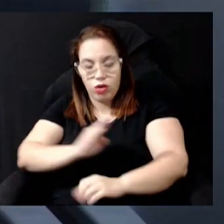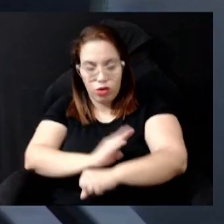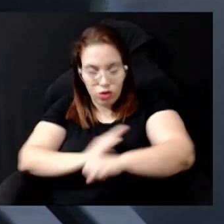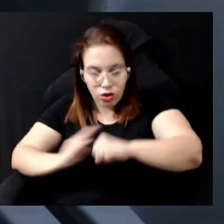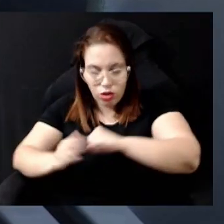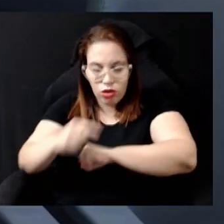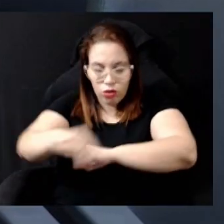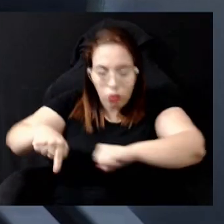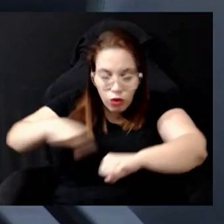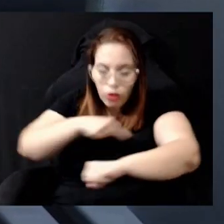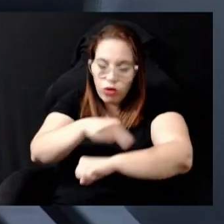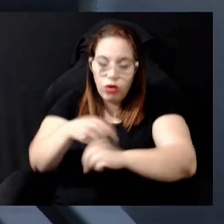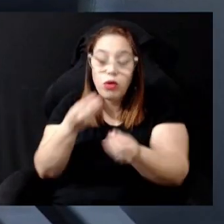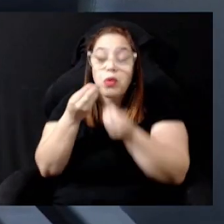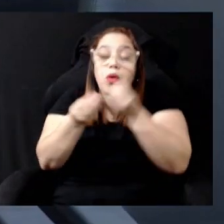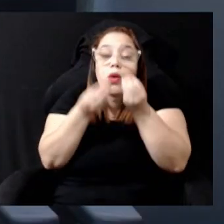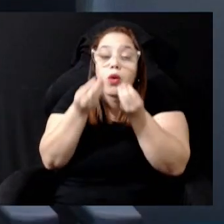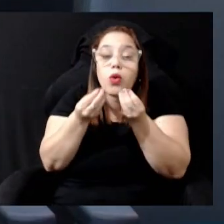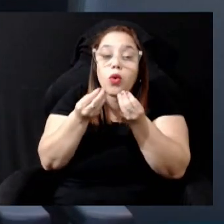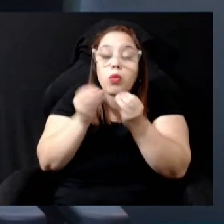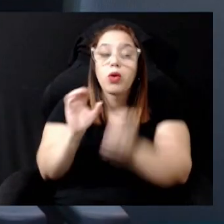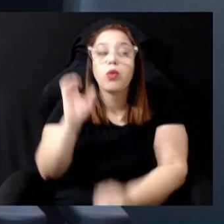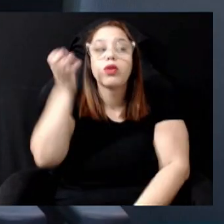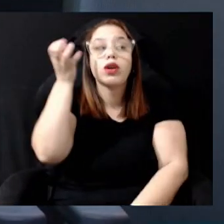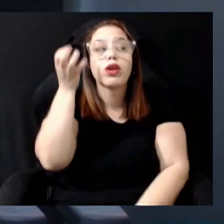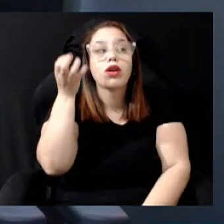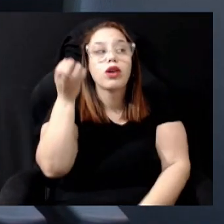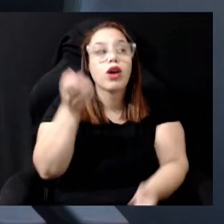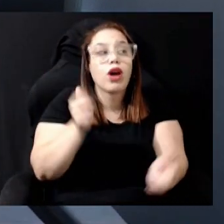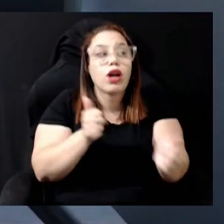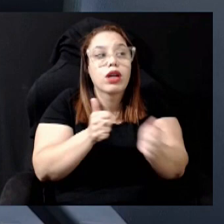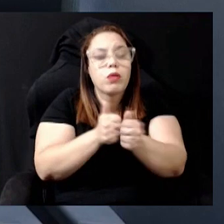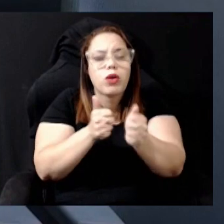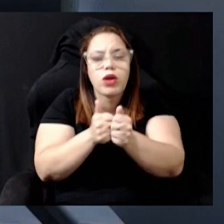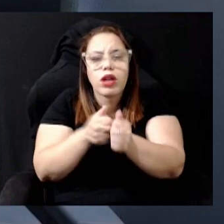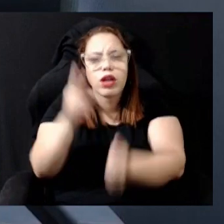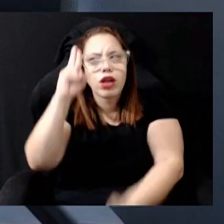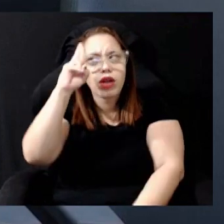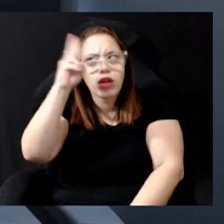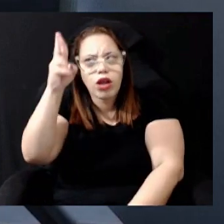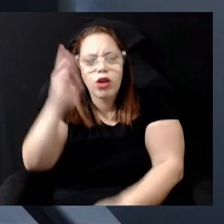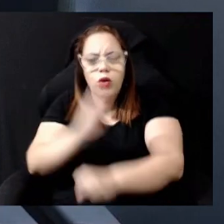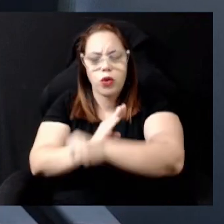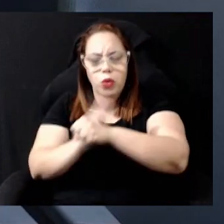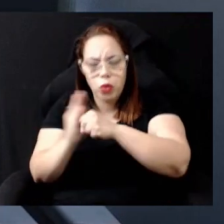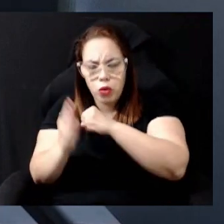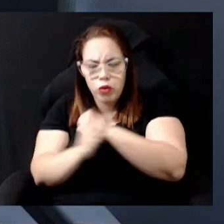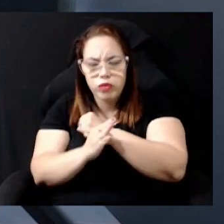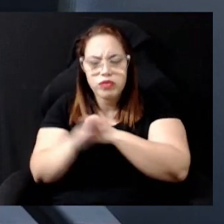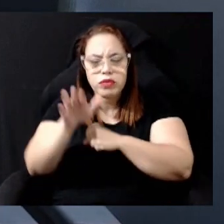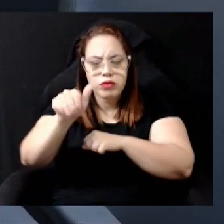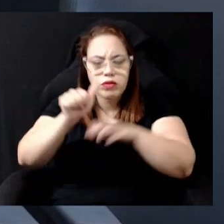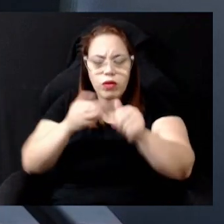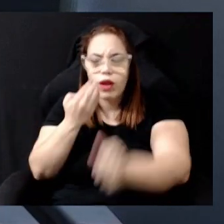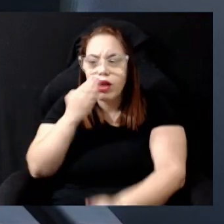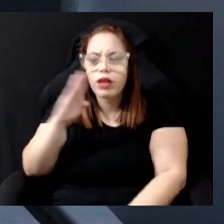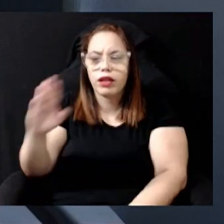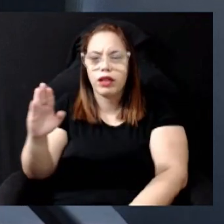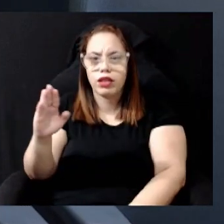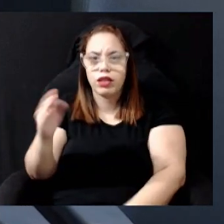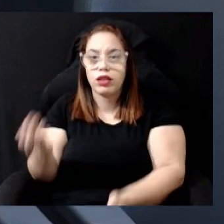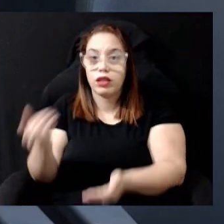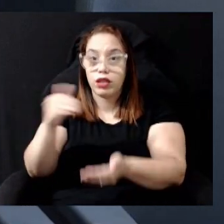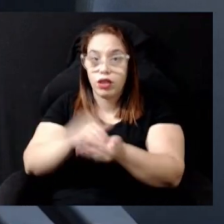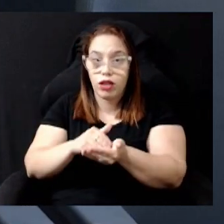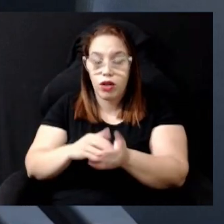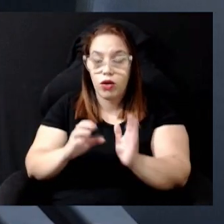é que aconteceu essa aproximação do senhor com o bairro, esses pedidos? As pessoas vinham até o gabinete?